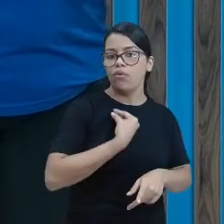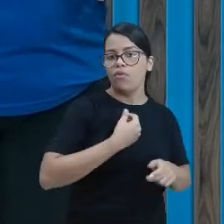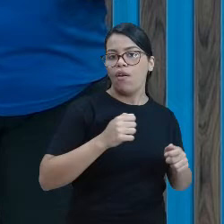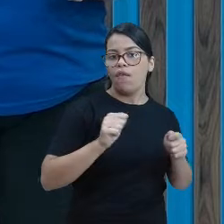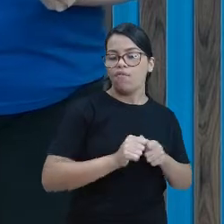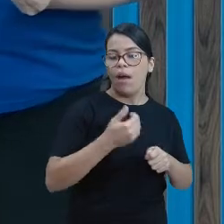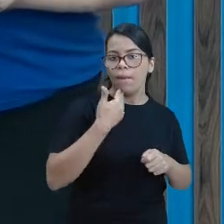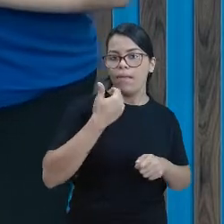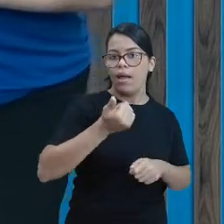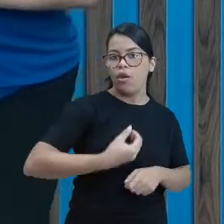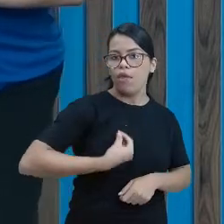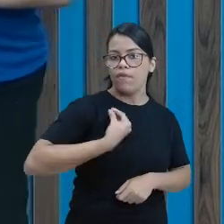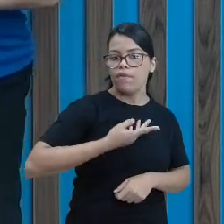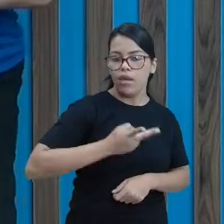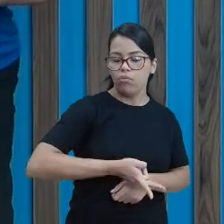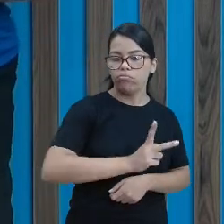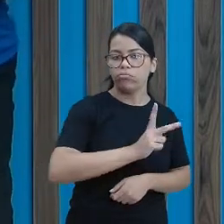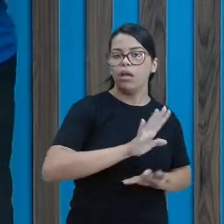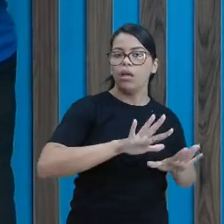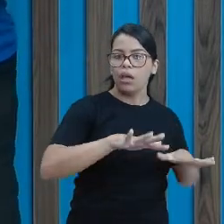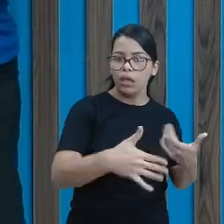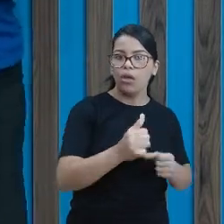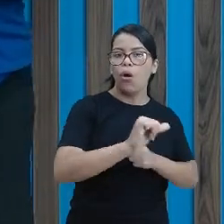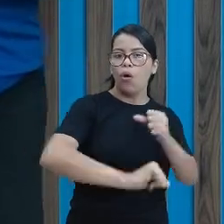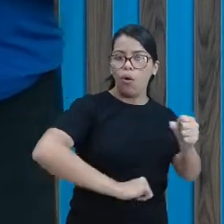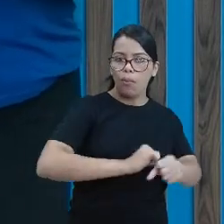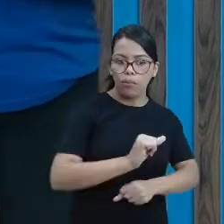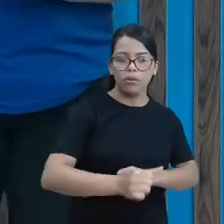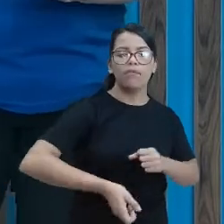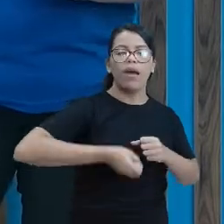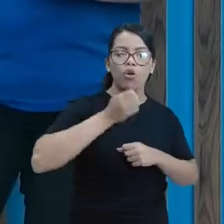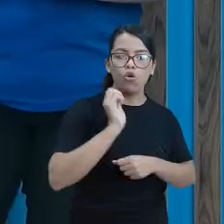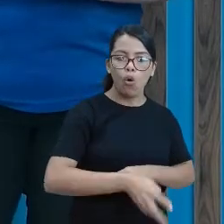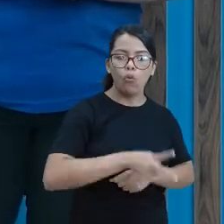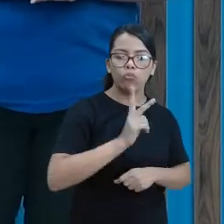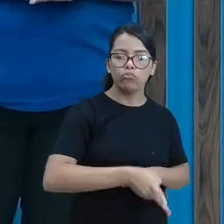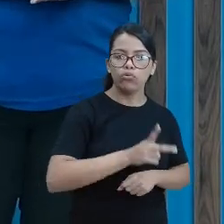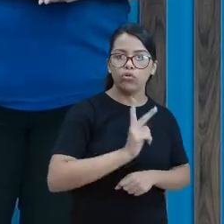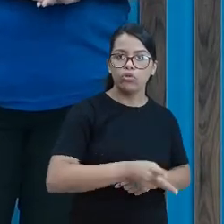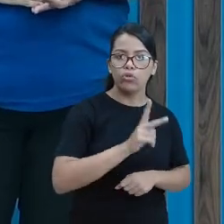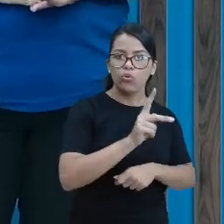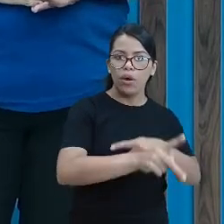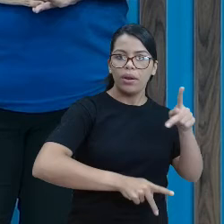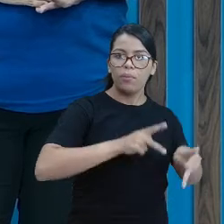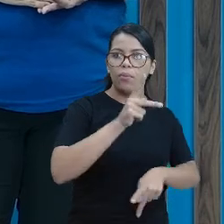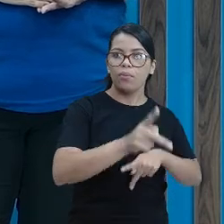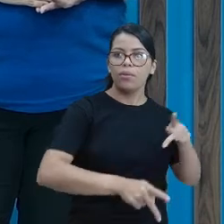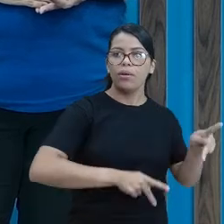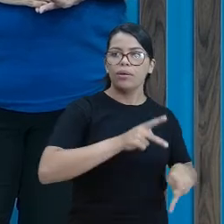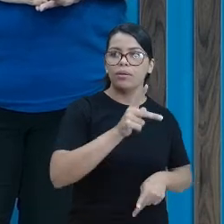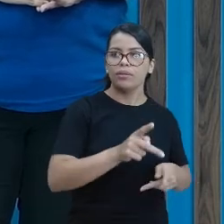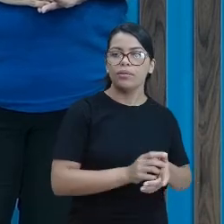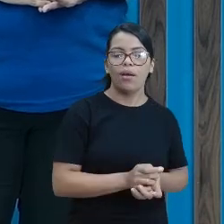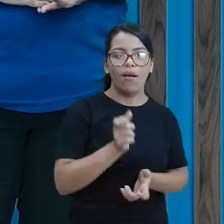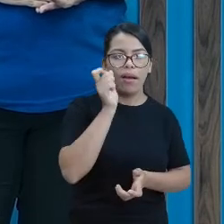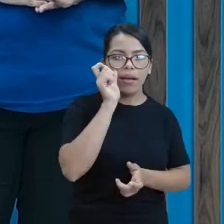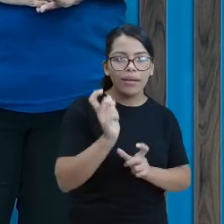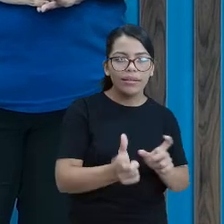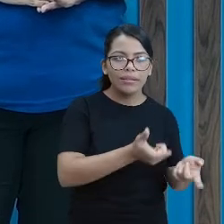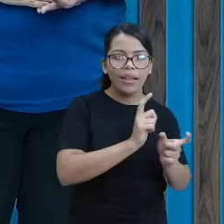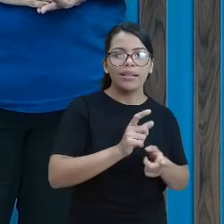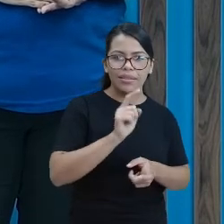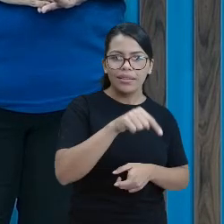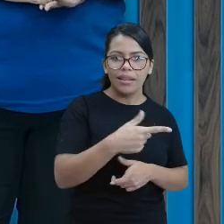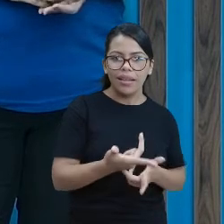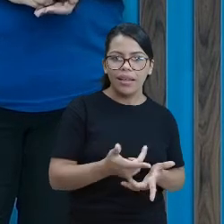favoreça a sobrevivência dela, então a mutação vai se estabilizar na população. Interessante isso, né,